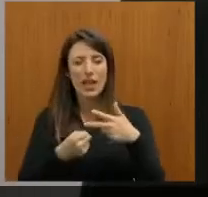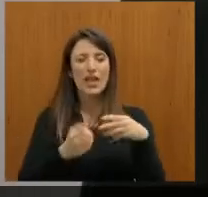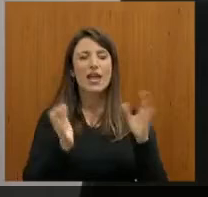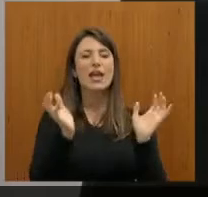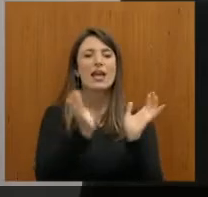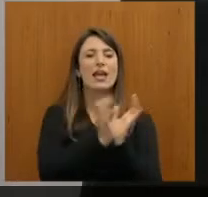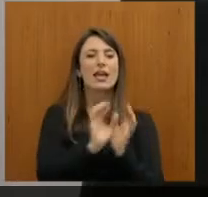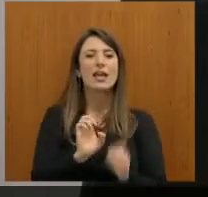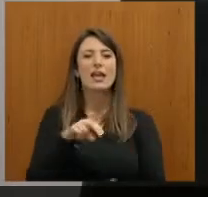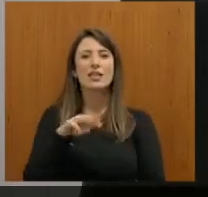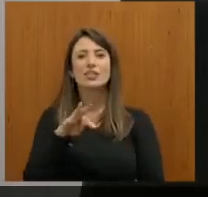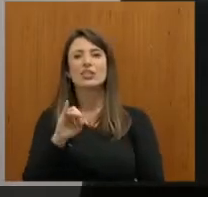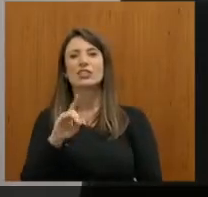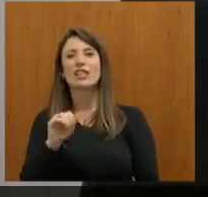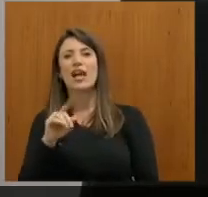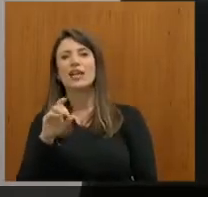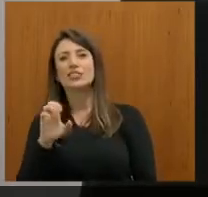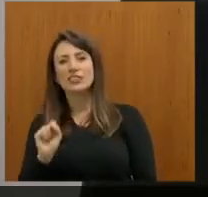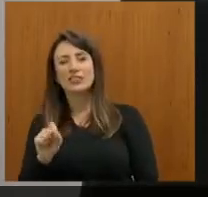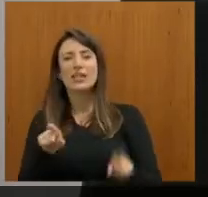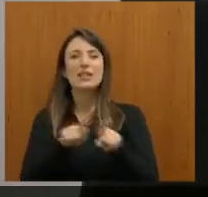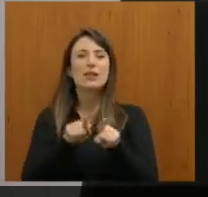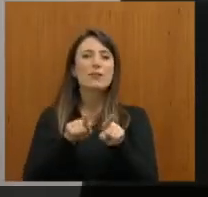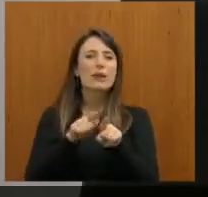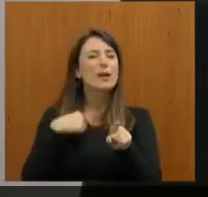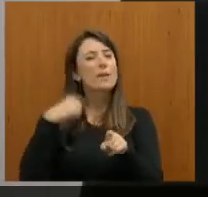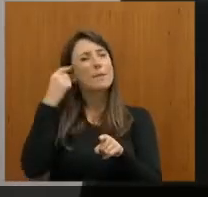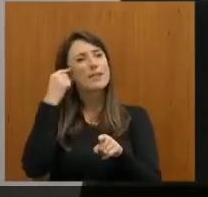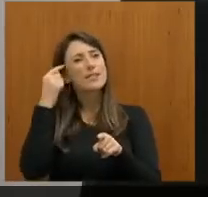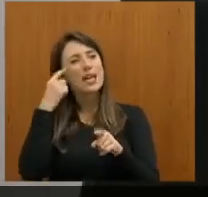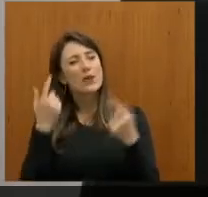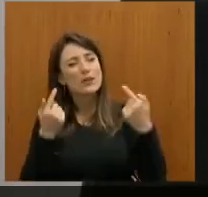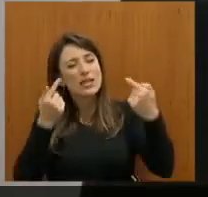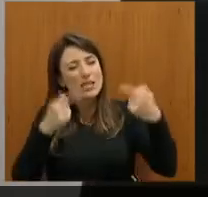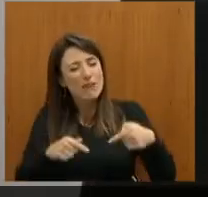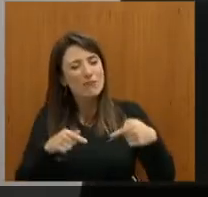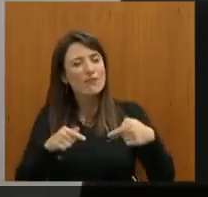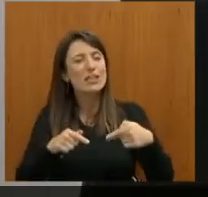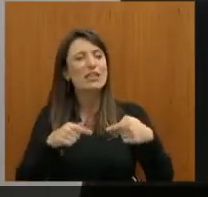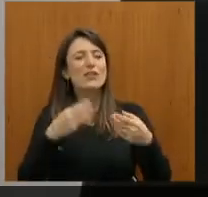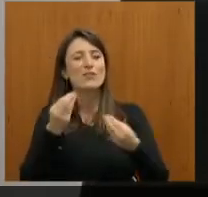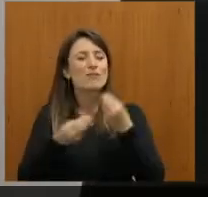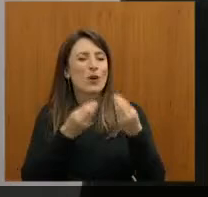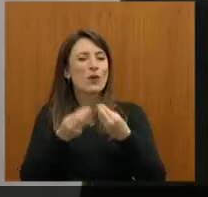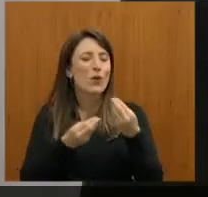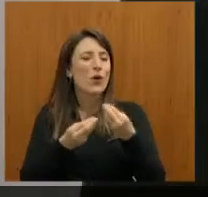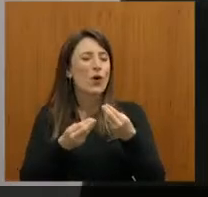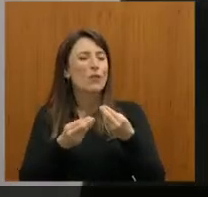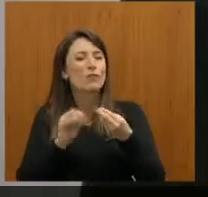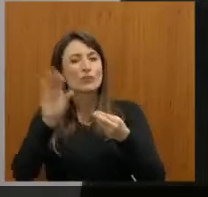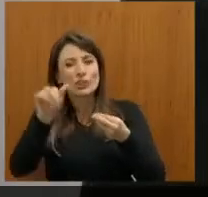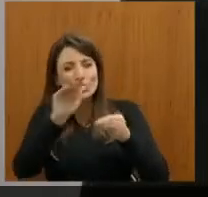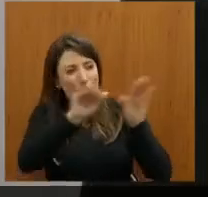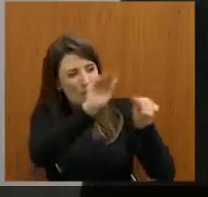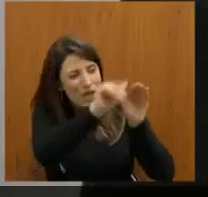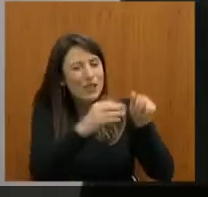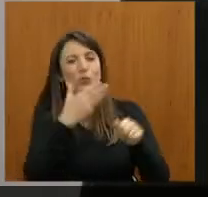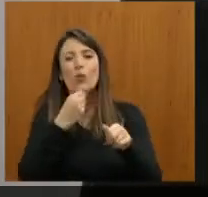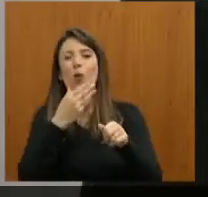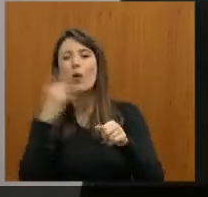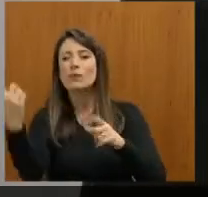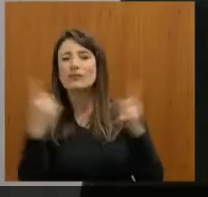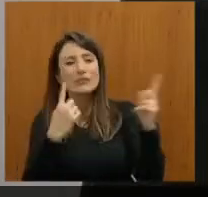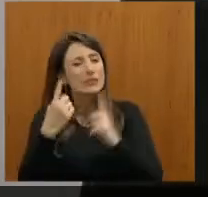as entidades e também pensando no desafio de trazer os homens para dentro desse debate porque é indispensável